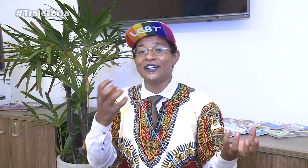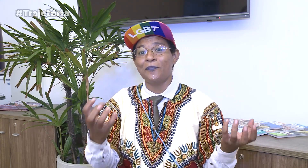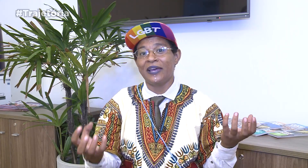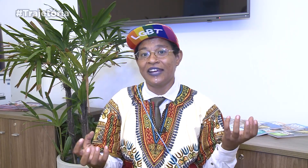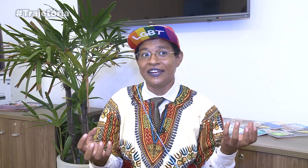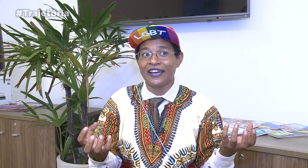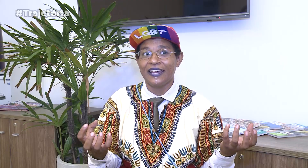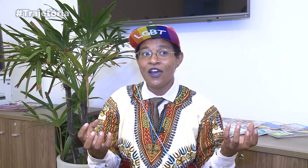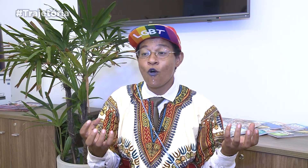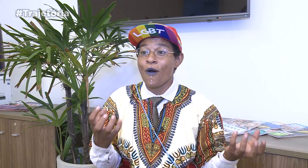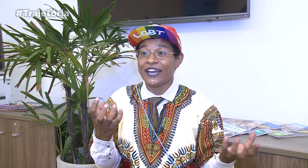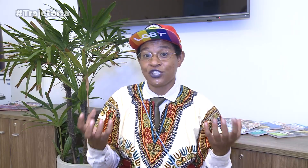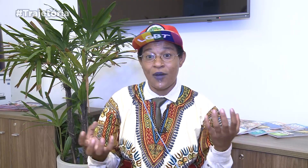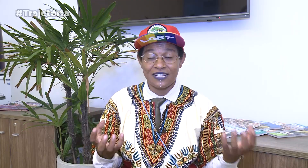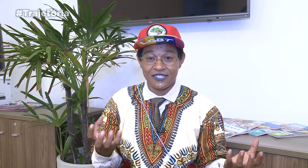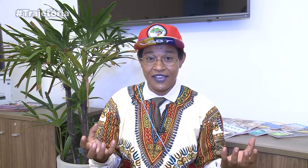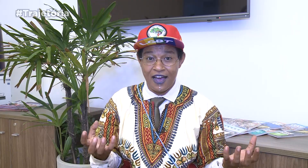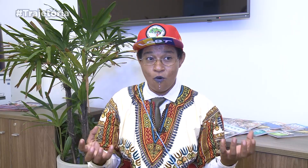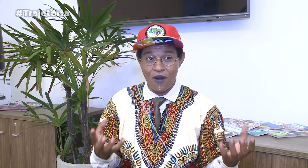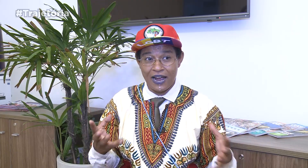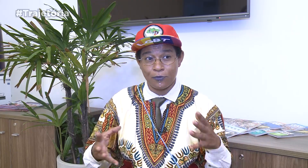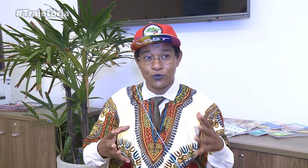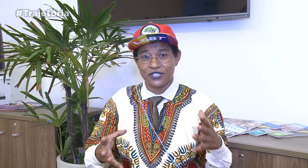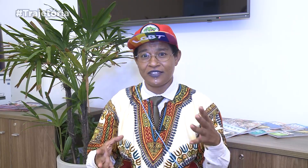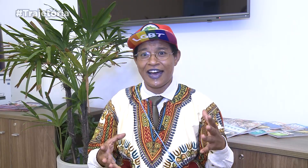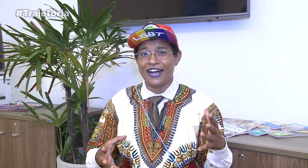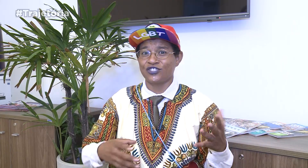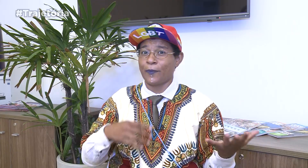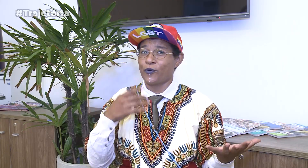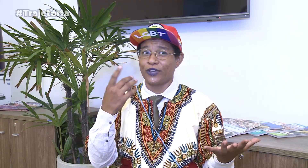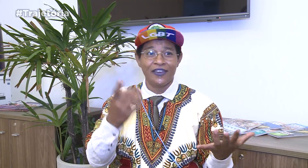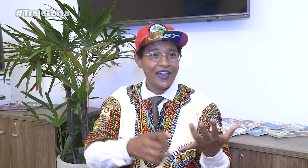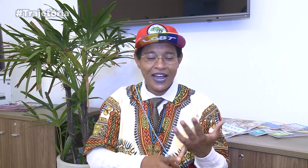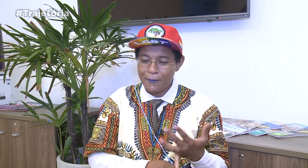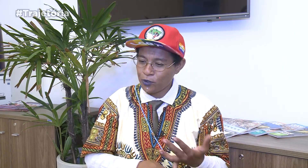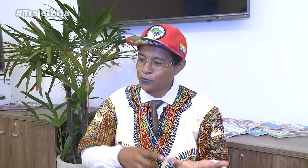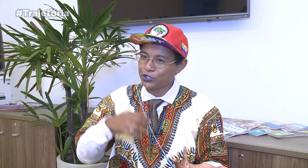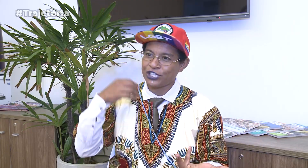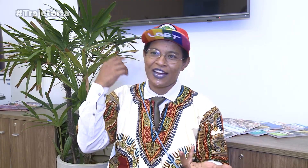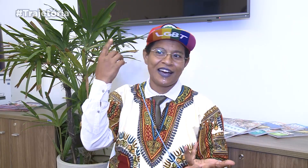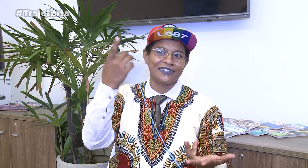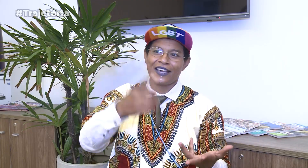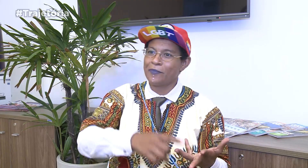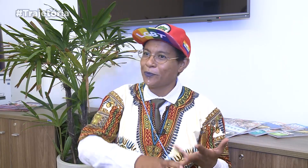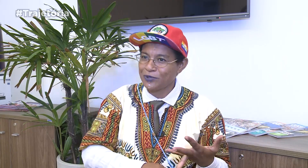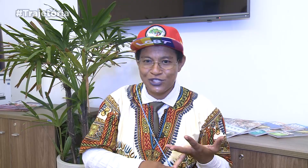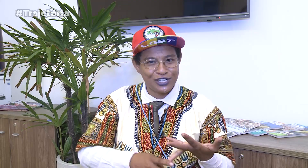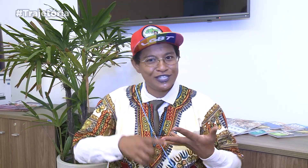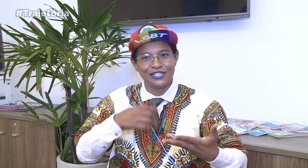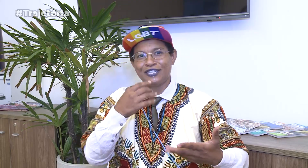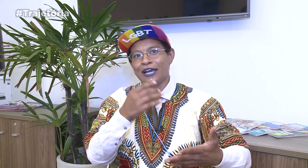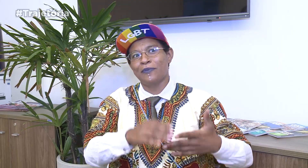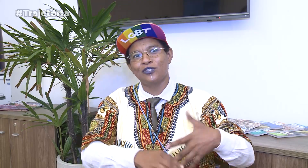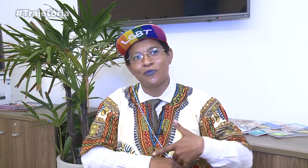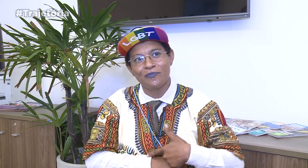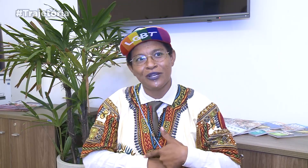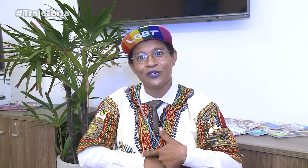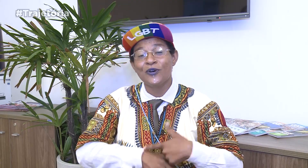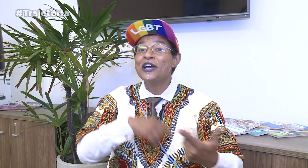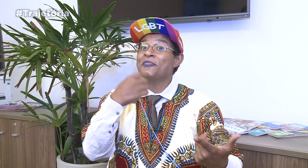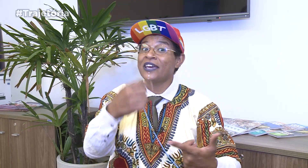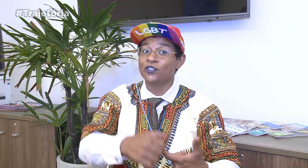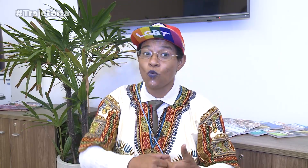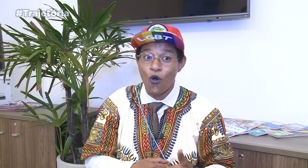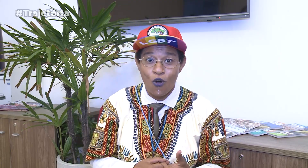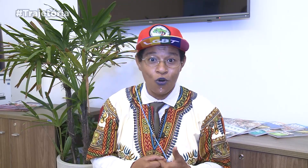cresci também, né, com a questão racial, com a cabulosidade, né, porque cabelo puxado, cabelo pichain, cabelo de